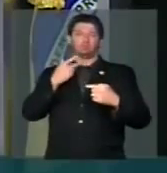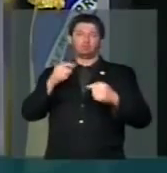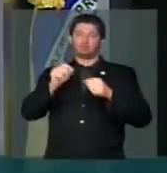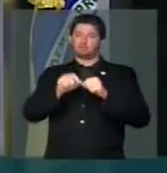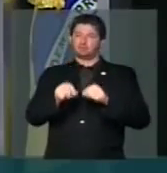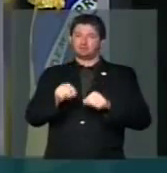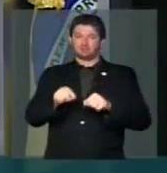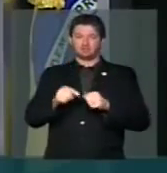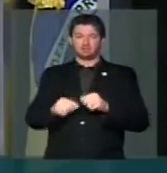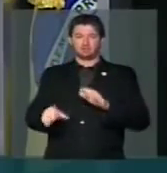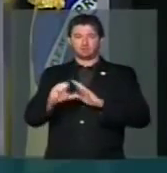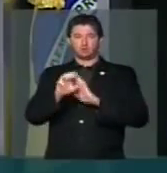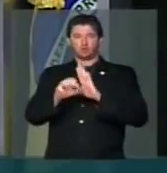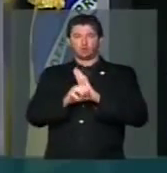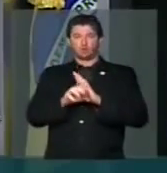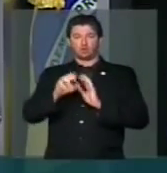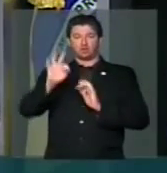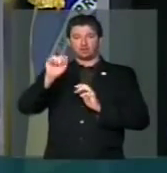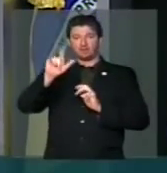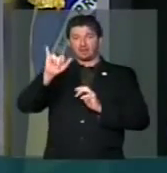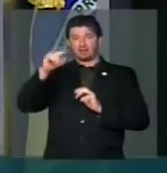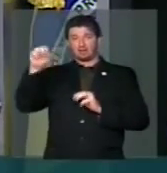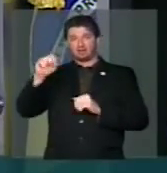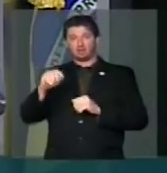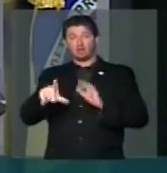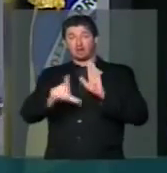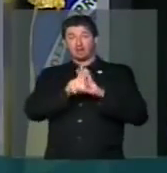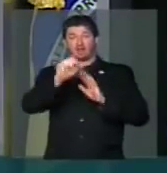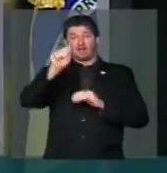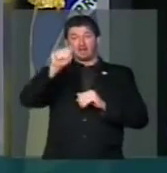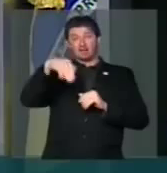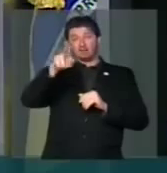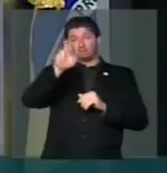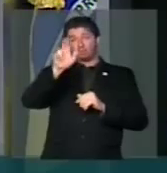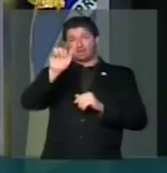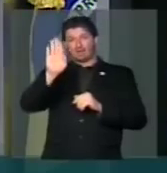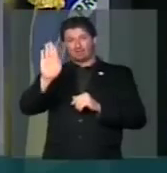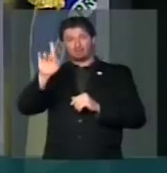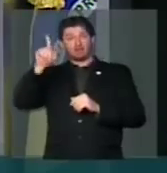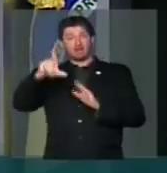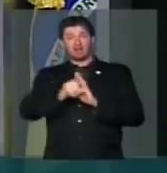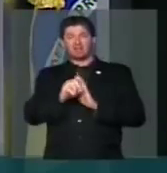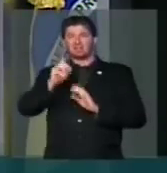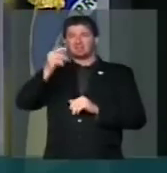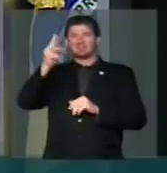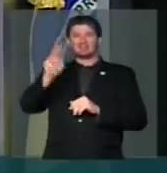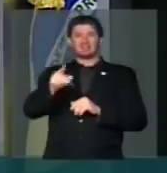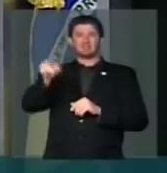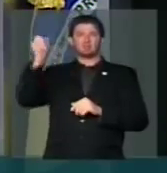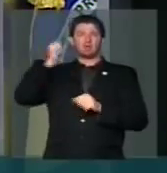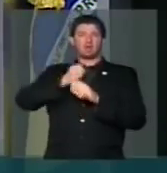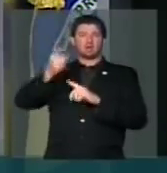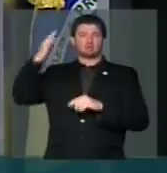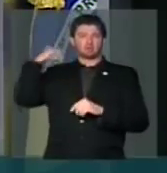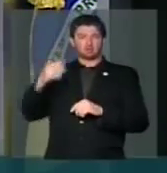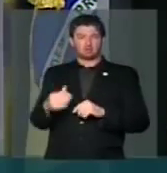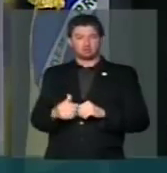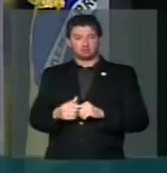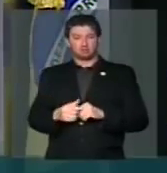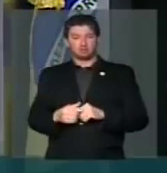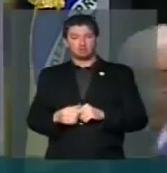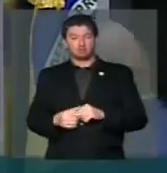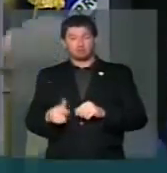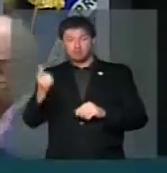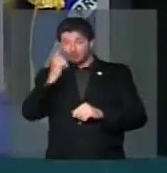regredir ao Código de Talião, à Lei de Hammurabi, de 2.000, 3.000 anos atrás. Nós não podemos negar